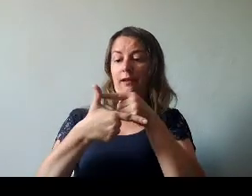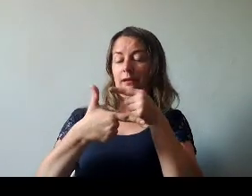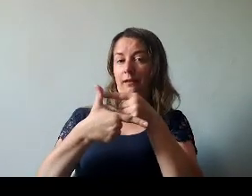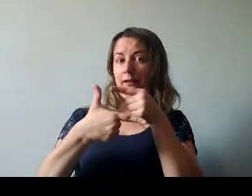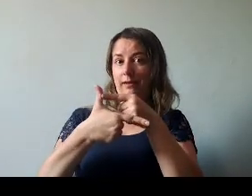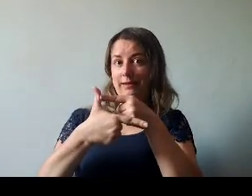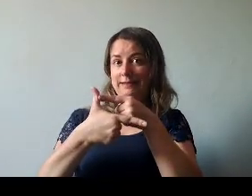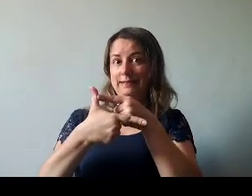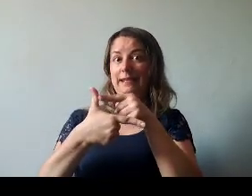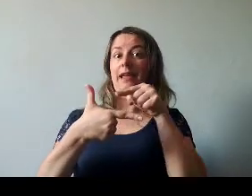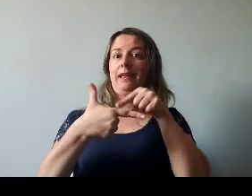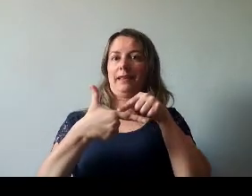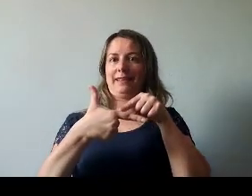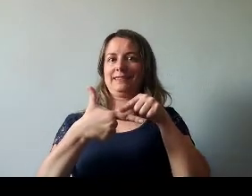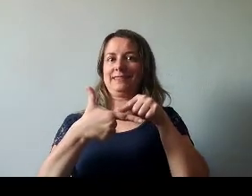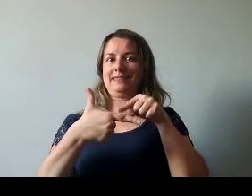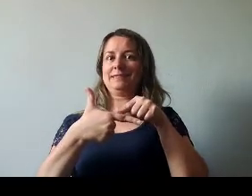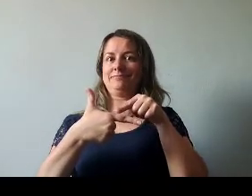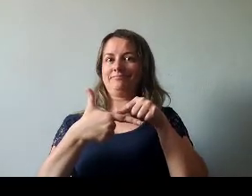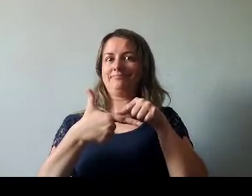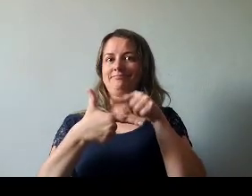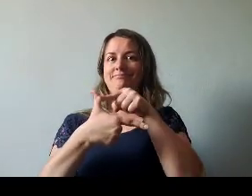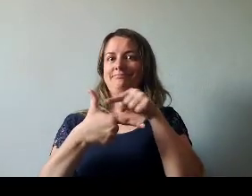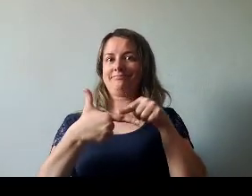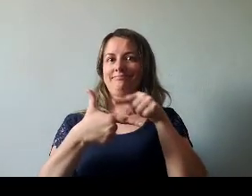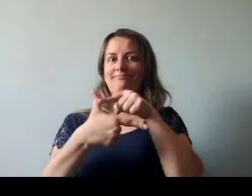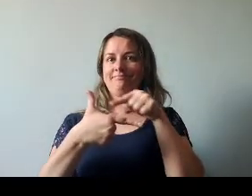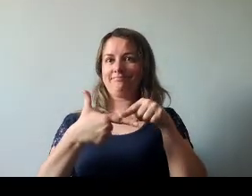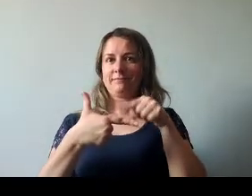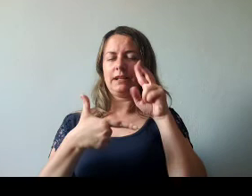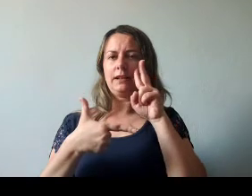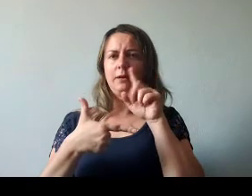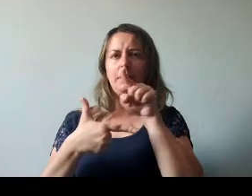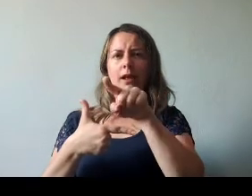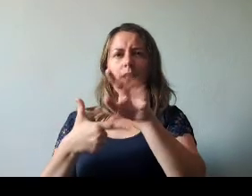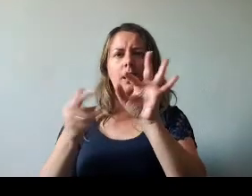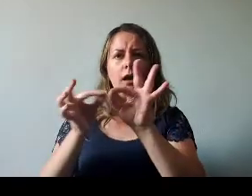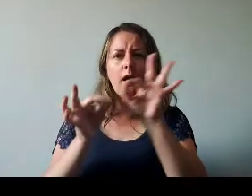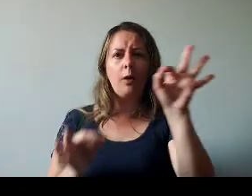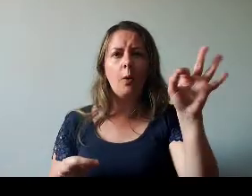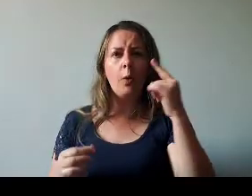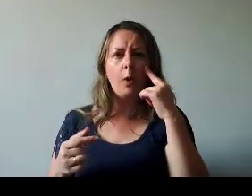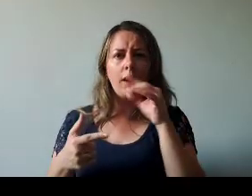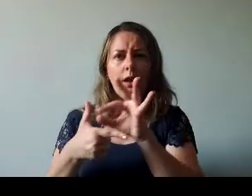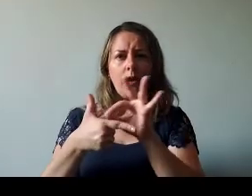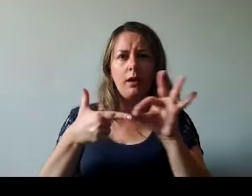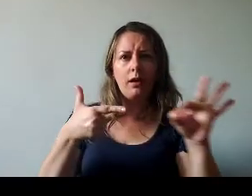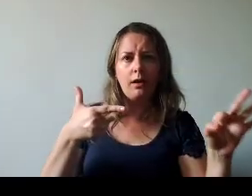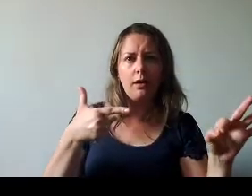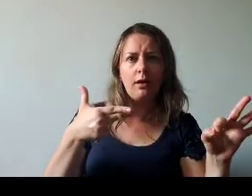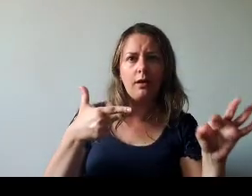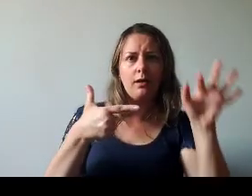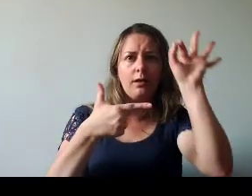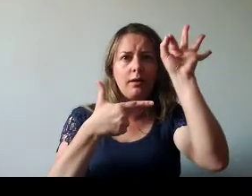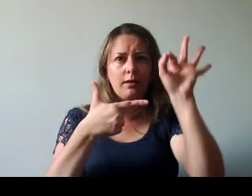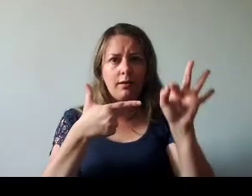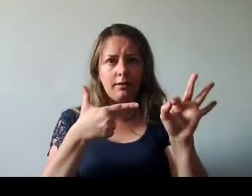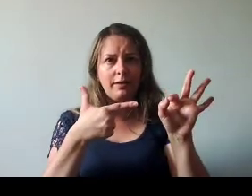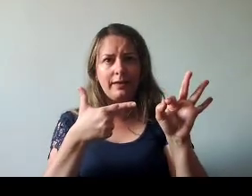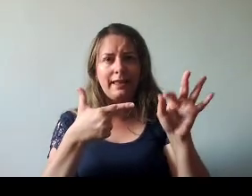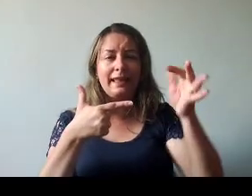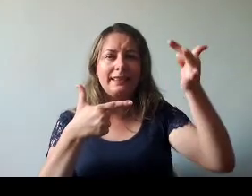oposto seria daqui, ó, esse de 10 até 5 aqui, ó. 10 até 5, 10 menos